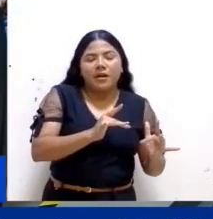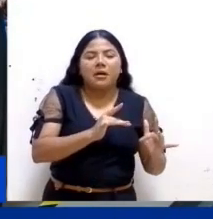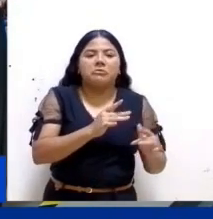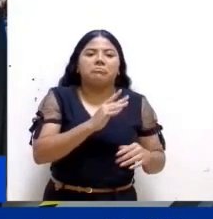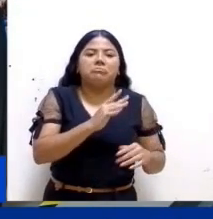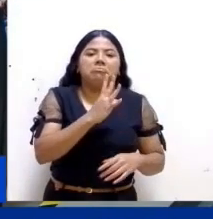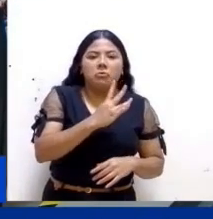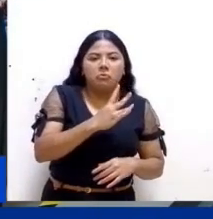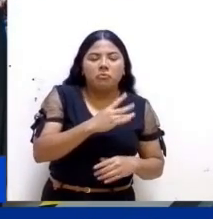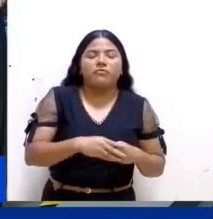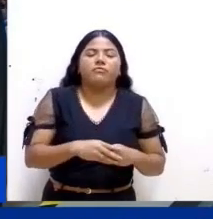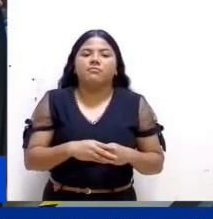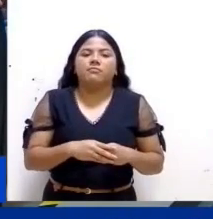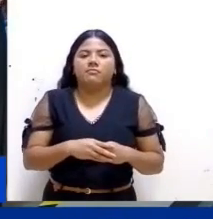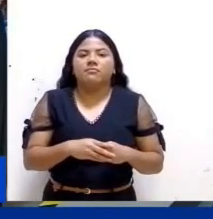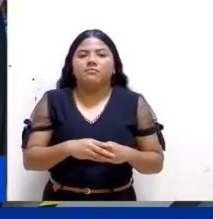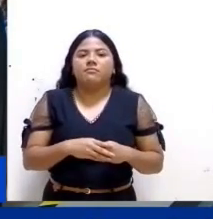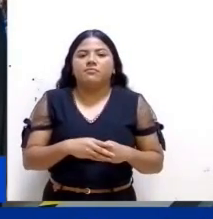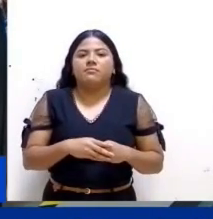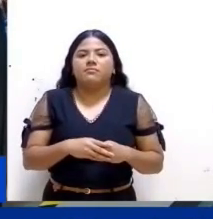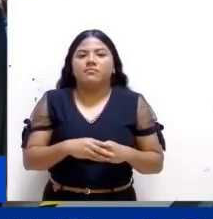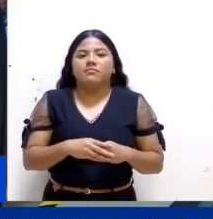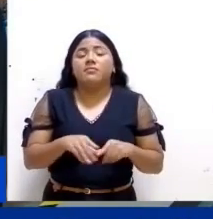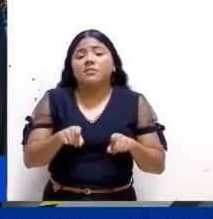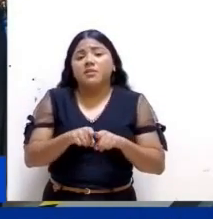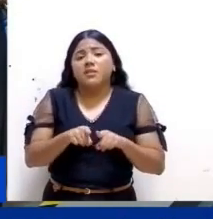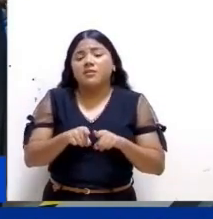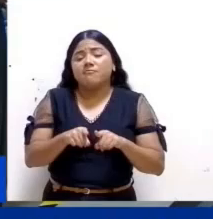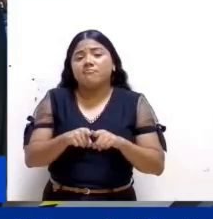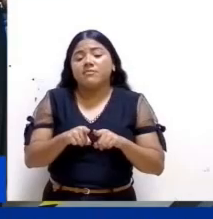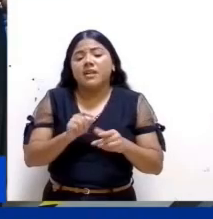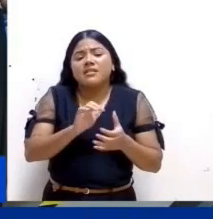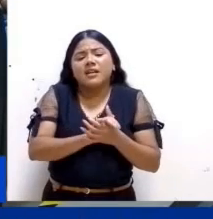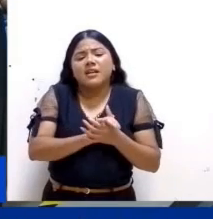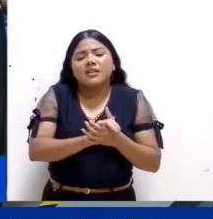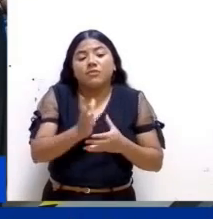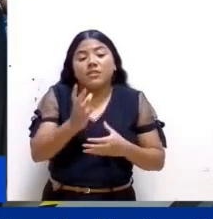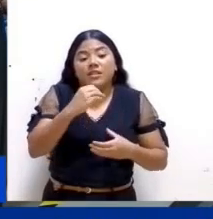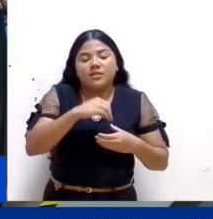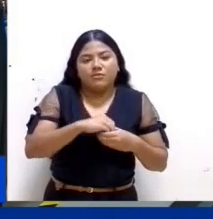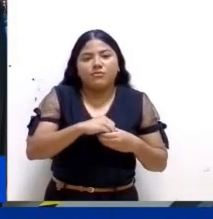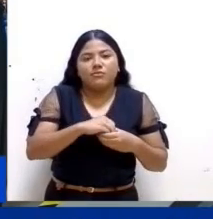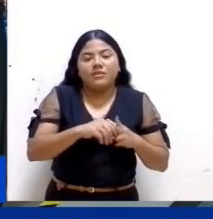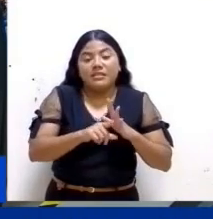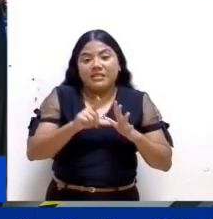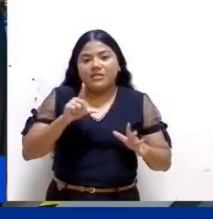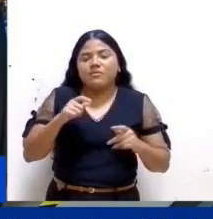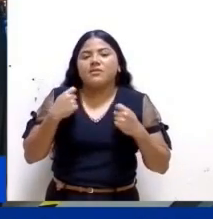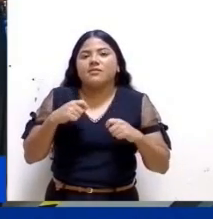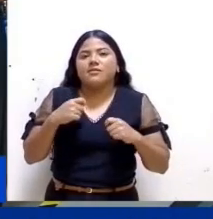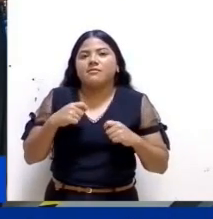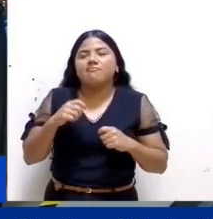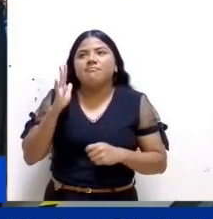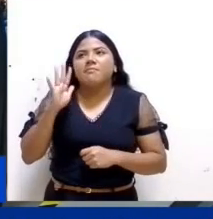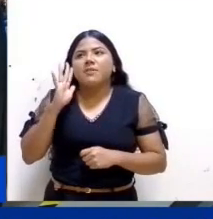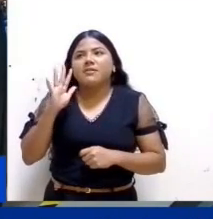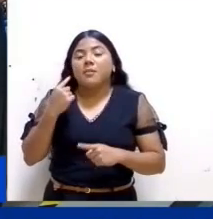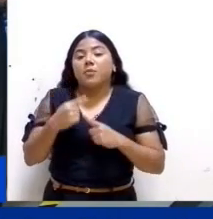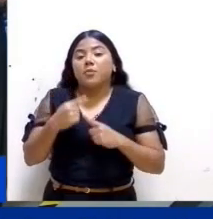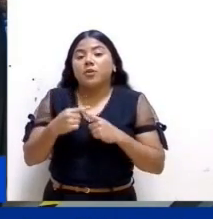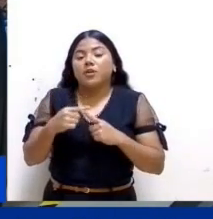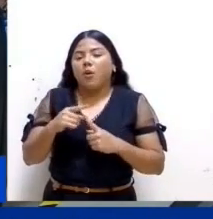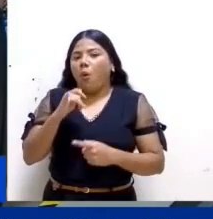Você muda o seu status civil de solteiro para casado. Isso traz